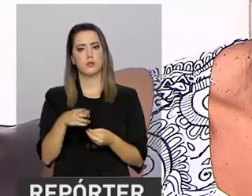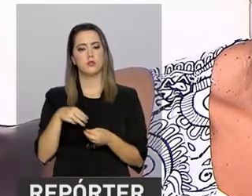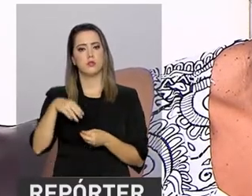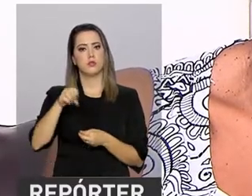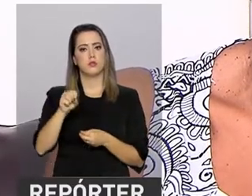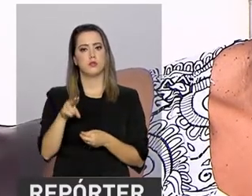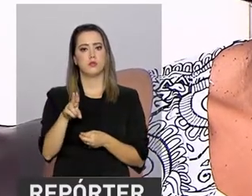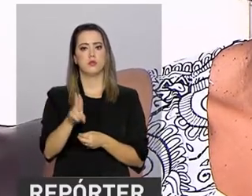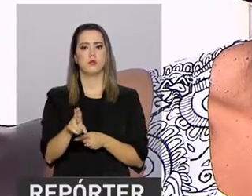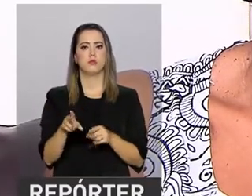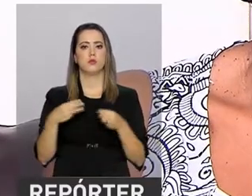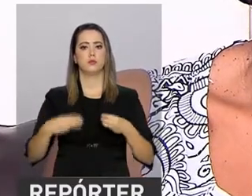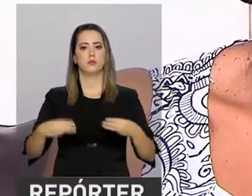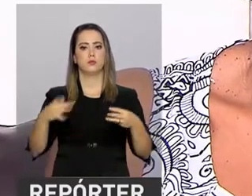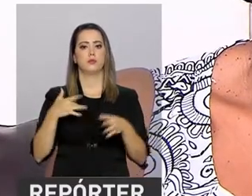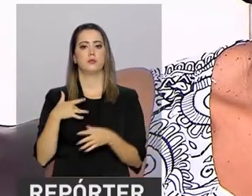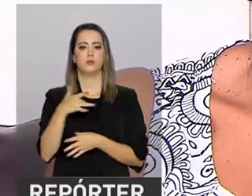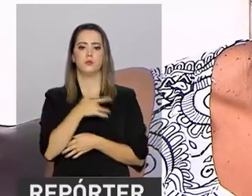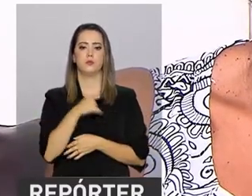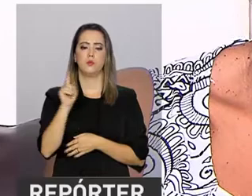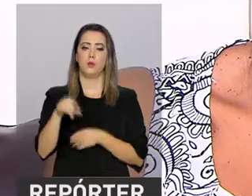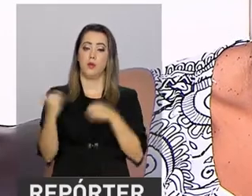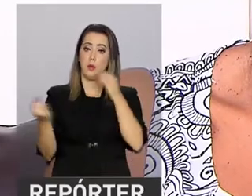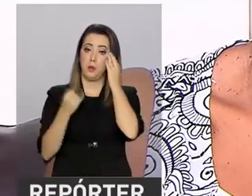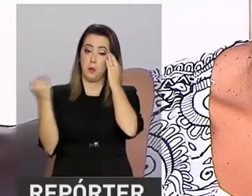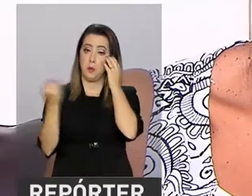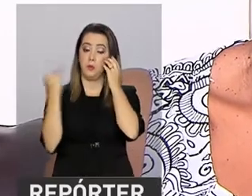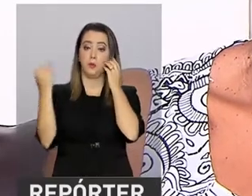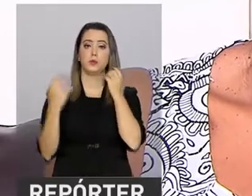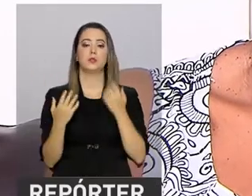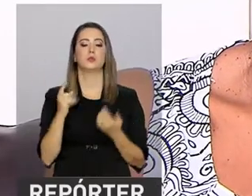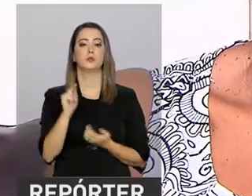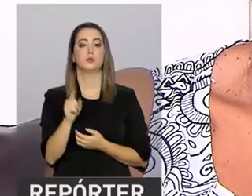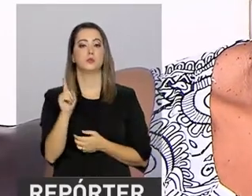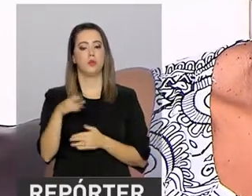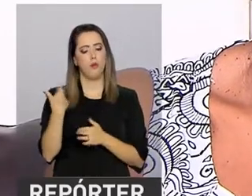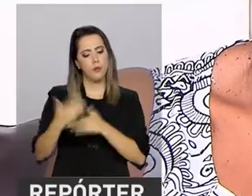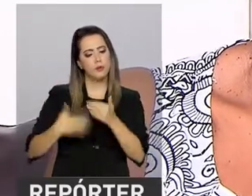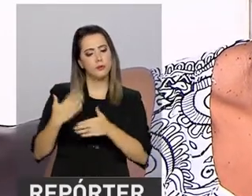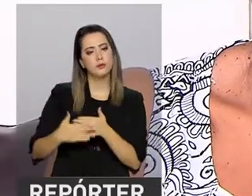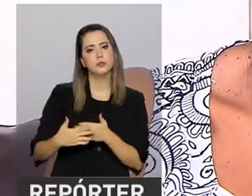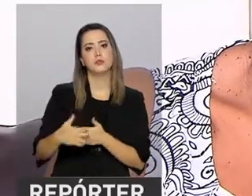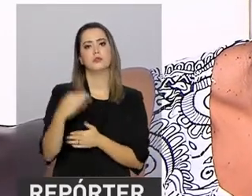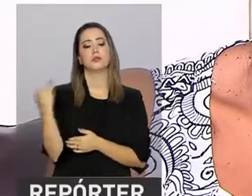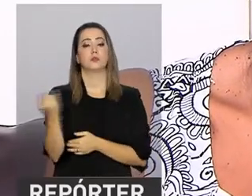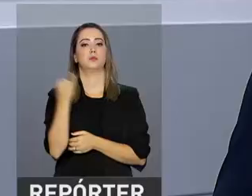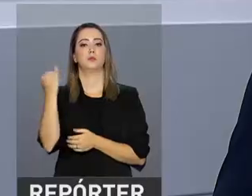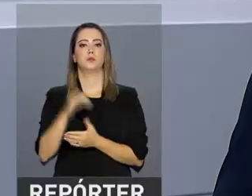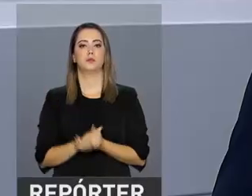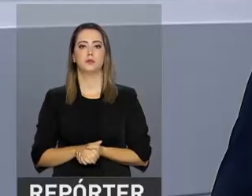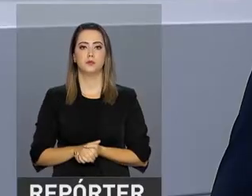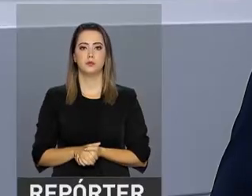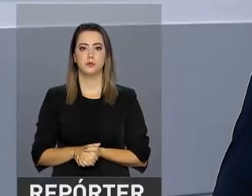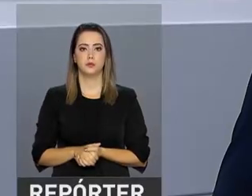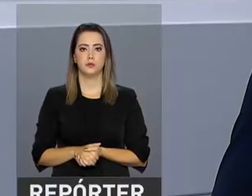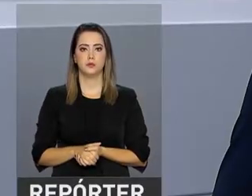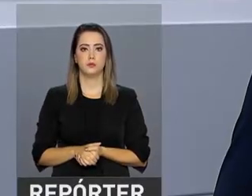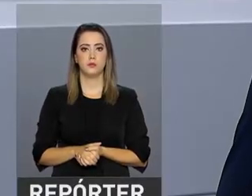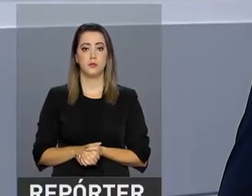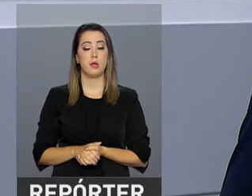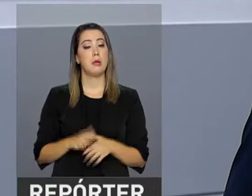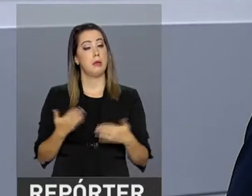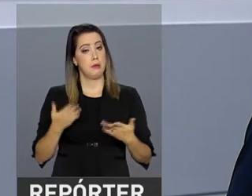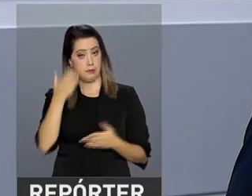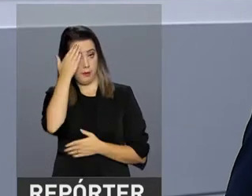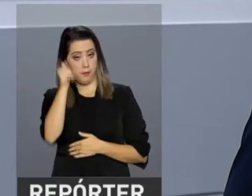saúde para os planos de saúde então é importantíssimo é um avanço assim considerável para saber